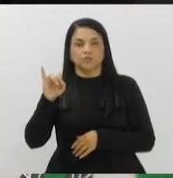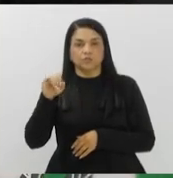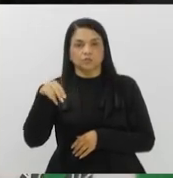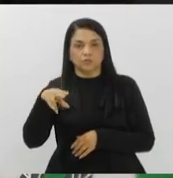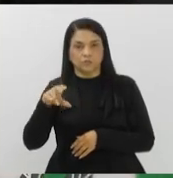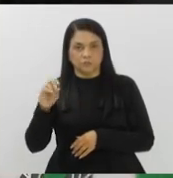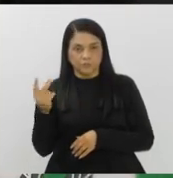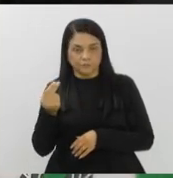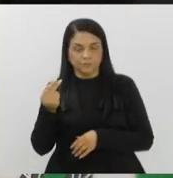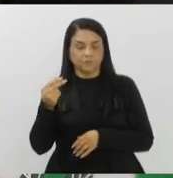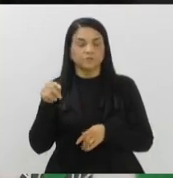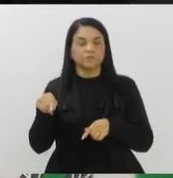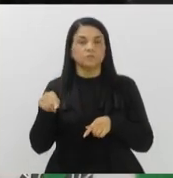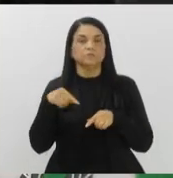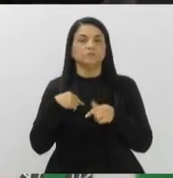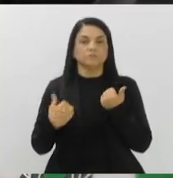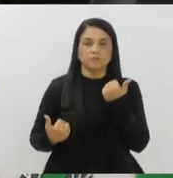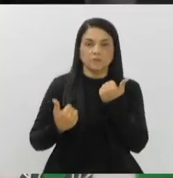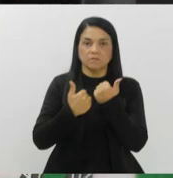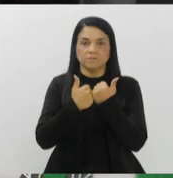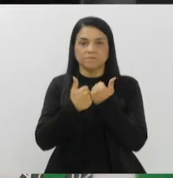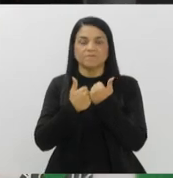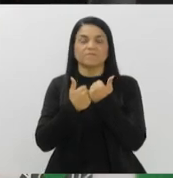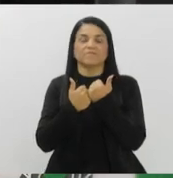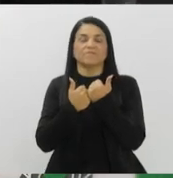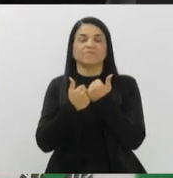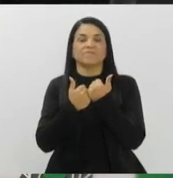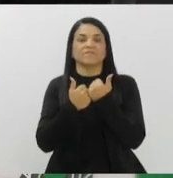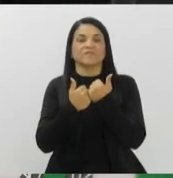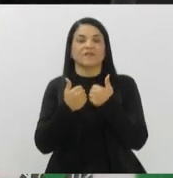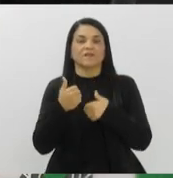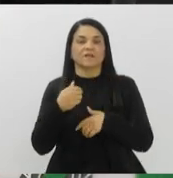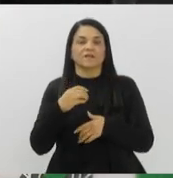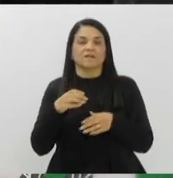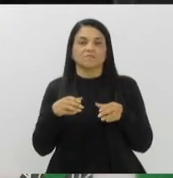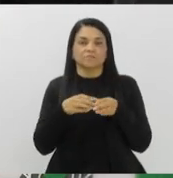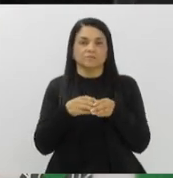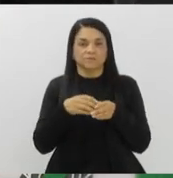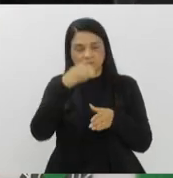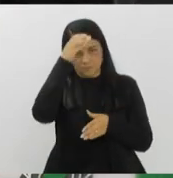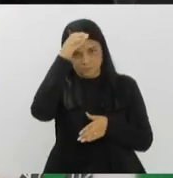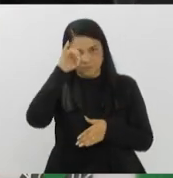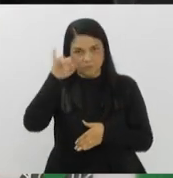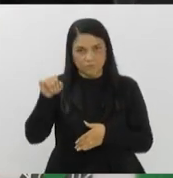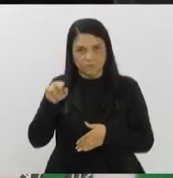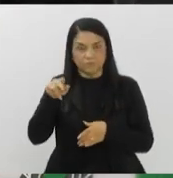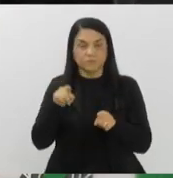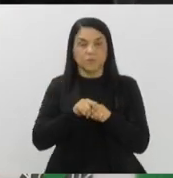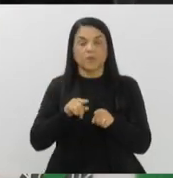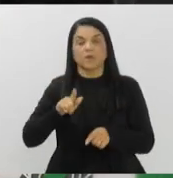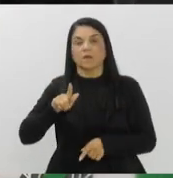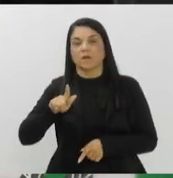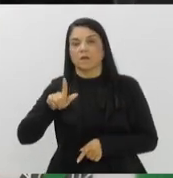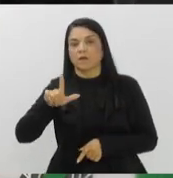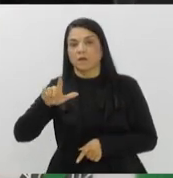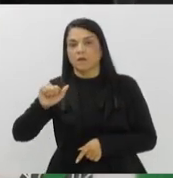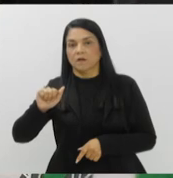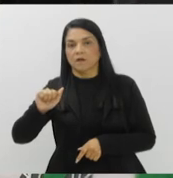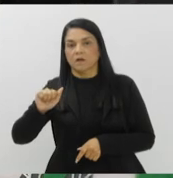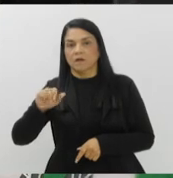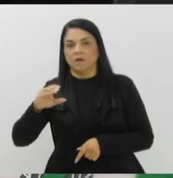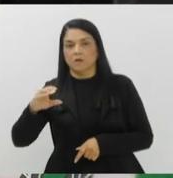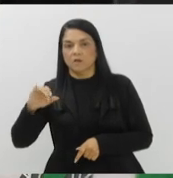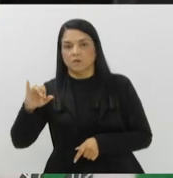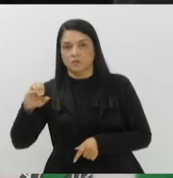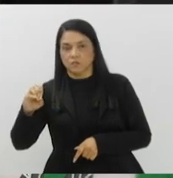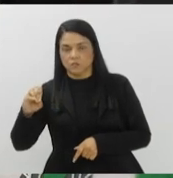Então, muito obrigada pela sua presença. O Glaucio Merlin, que é também assessor da